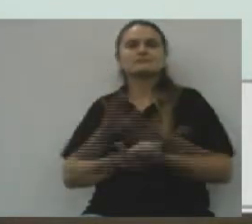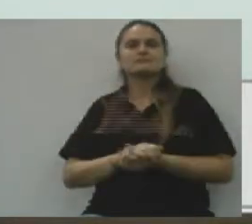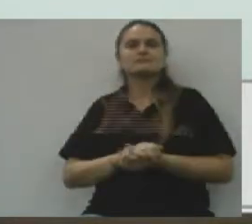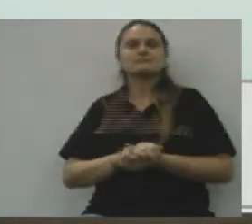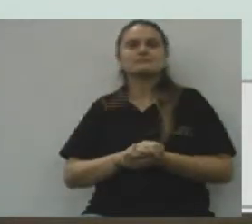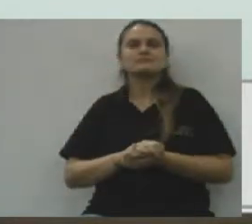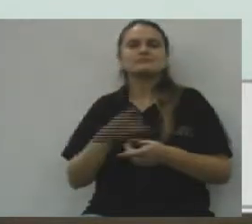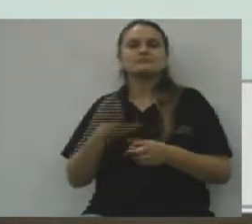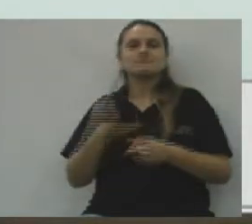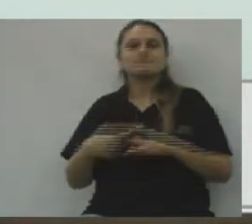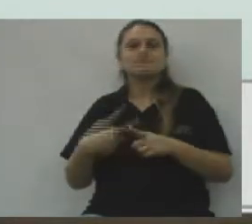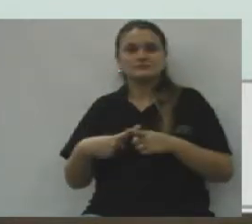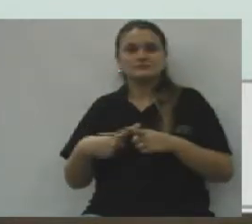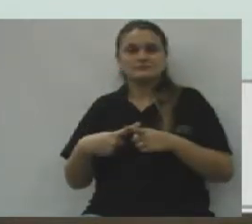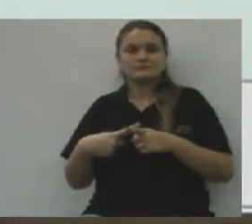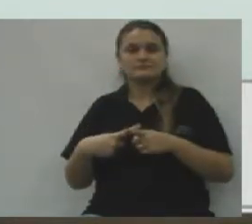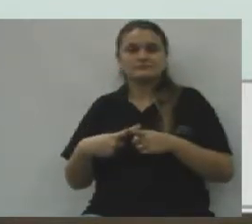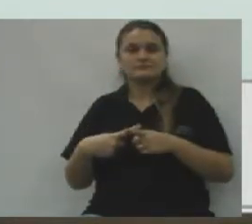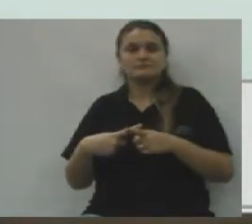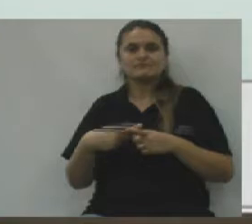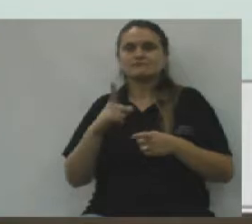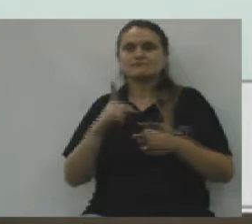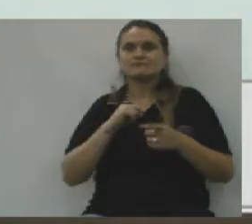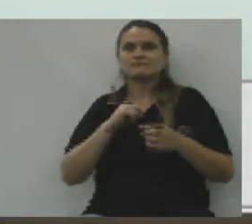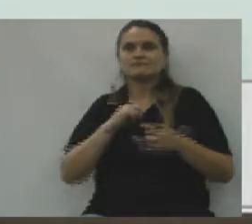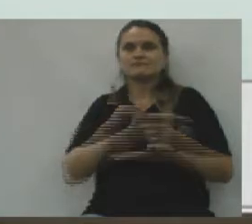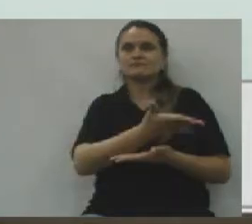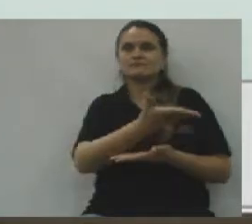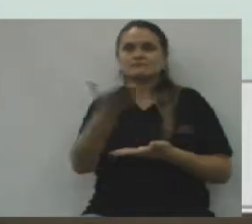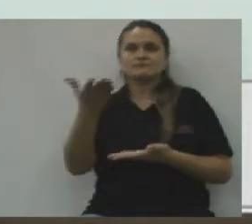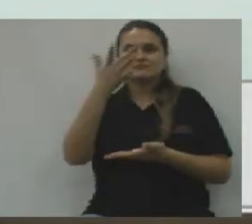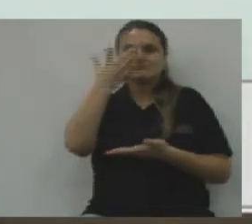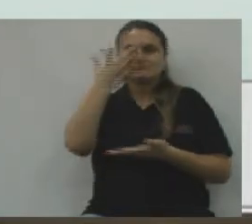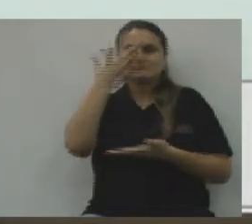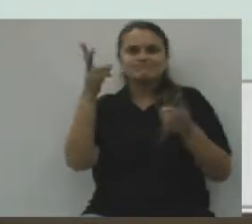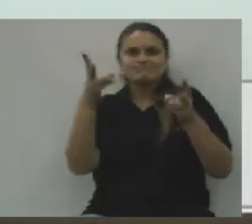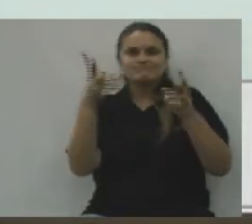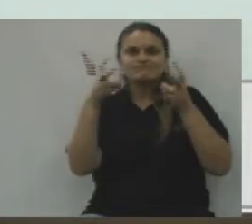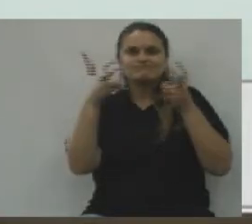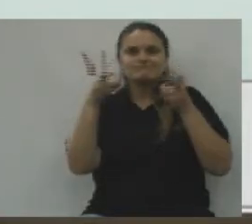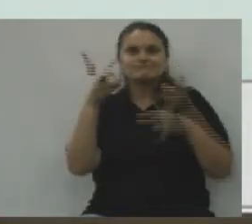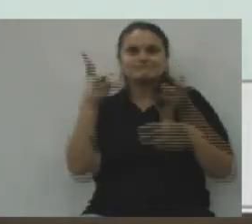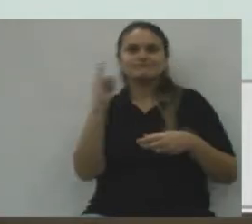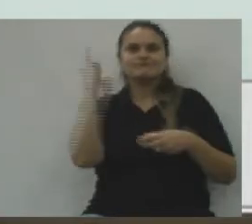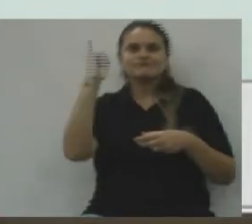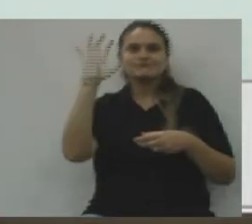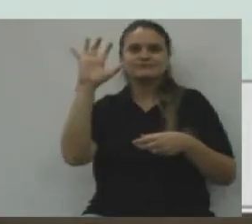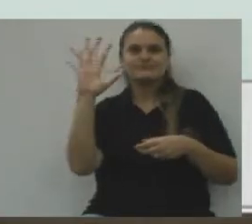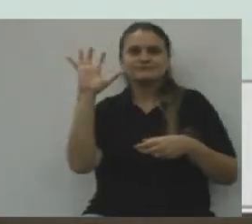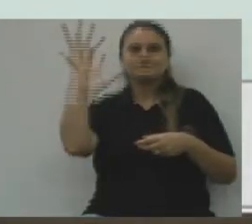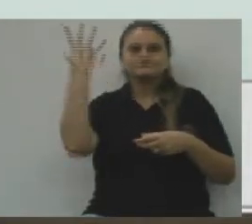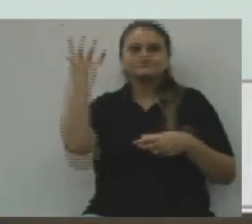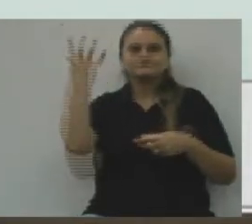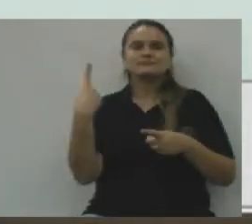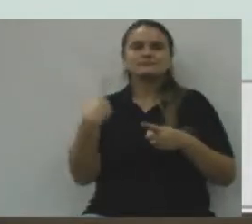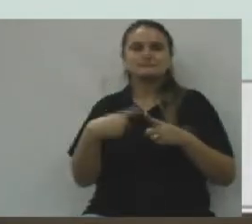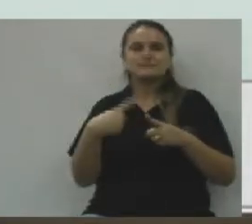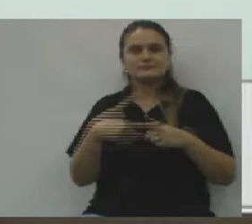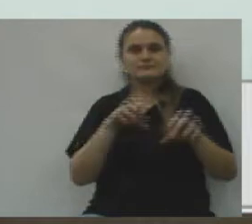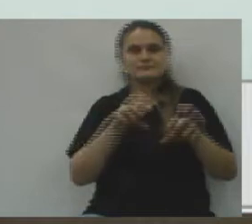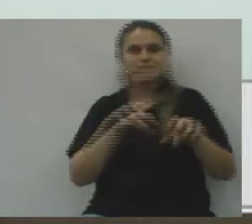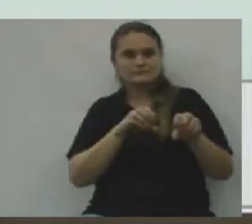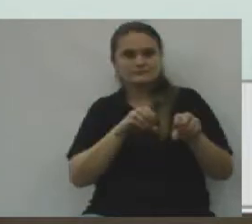essas pessoas que aqui estão vendo acontecer esse momento importante, porque a educação